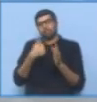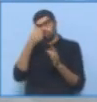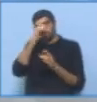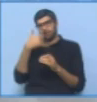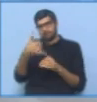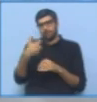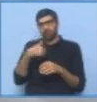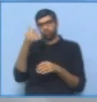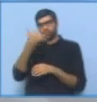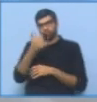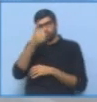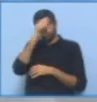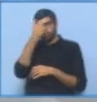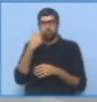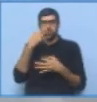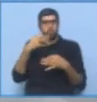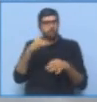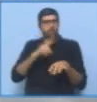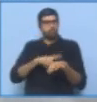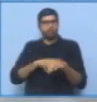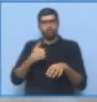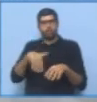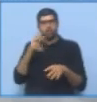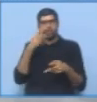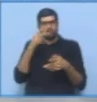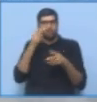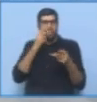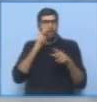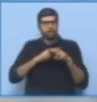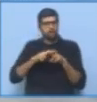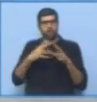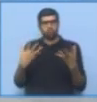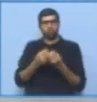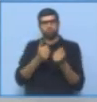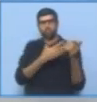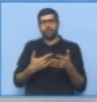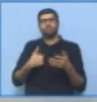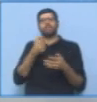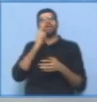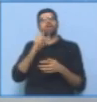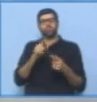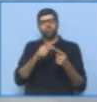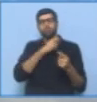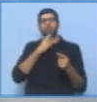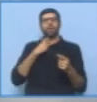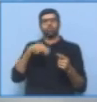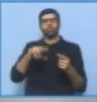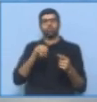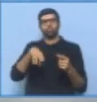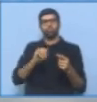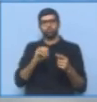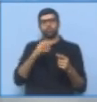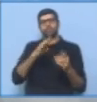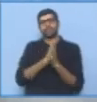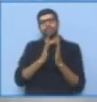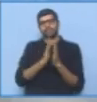o segundo domingo do tempo comum que vamos analisar com os nossos convidados. Temos hoje connosco o Padre Nuno Santos,